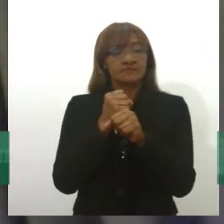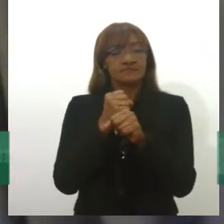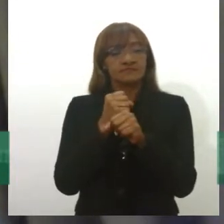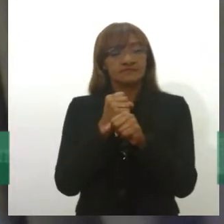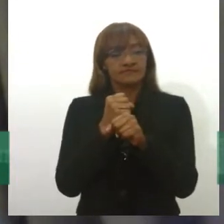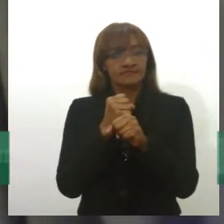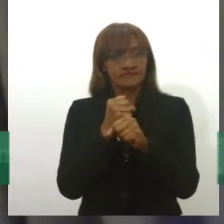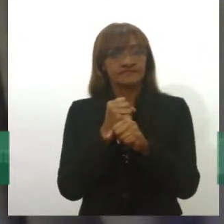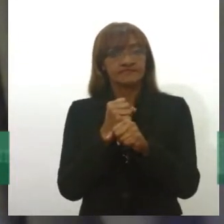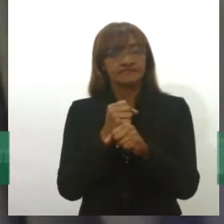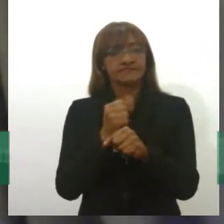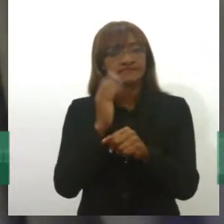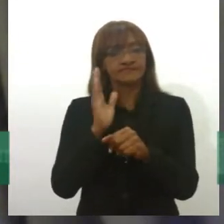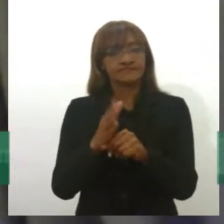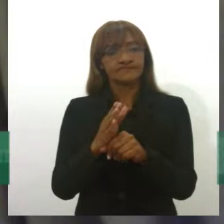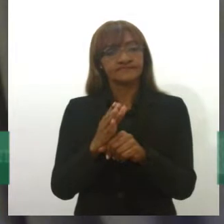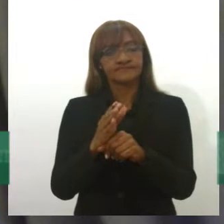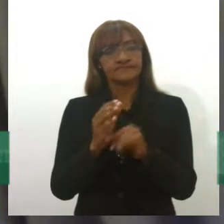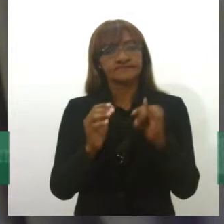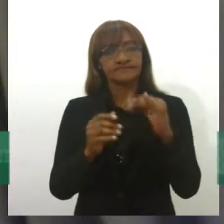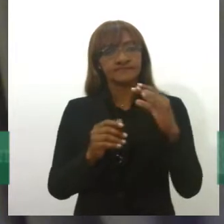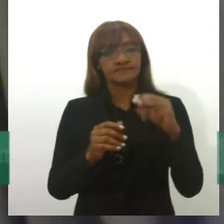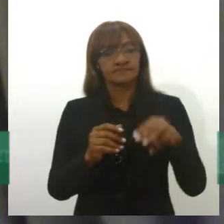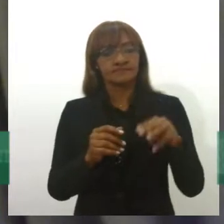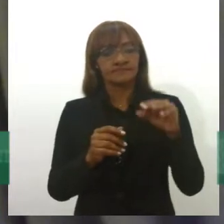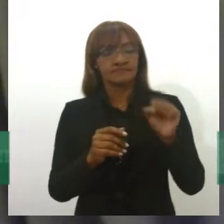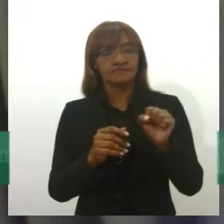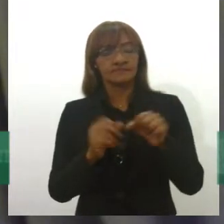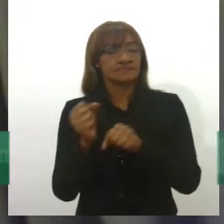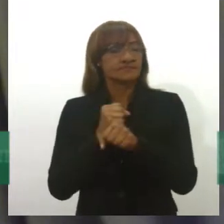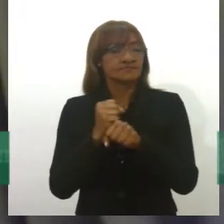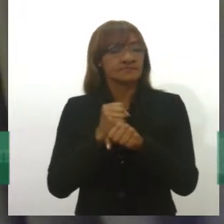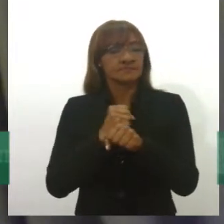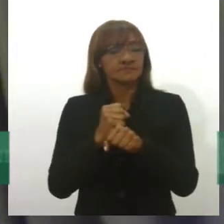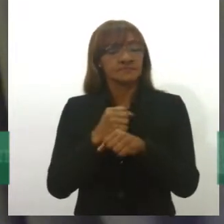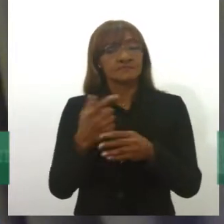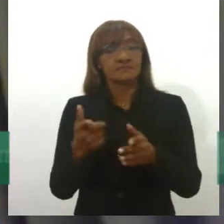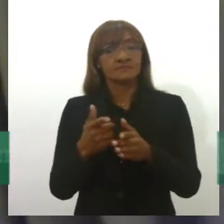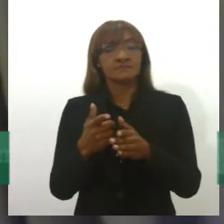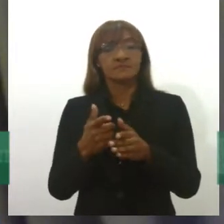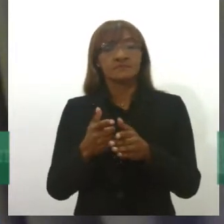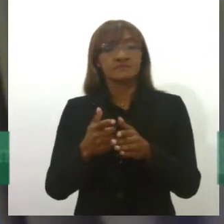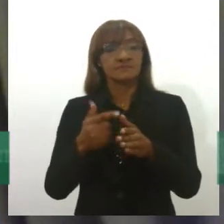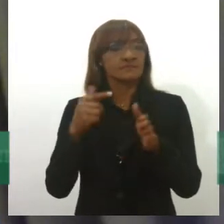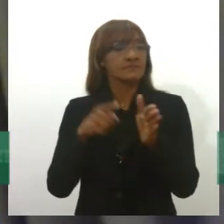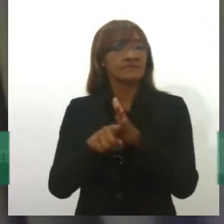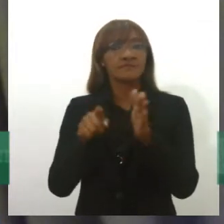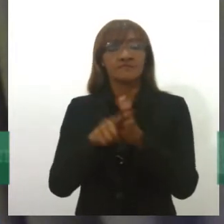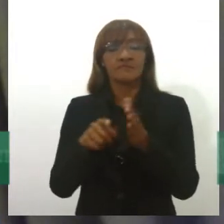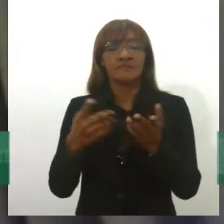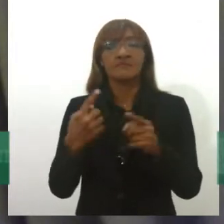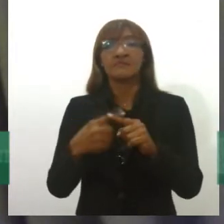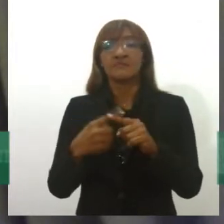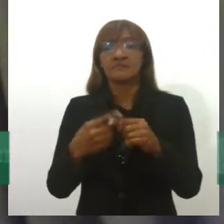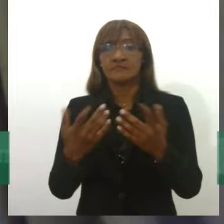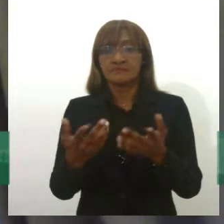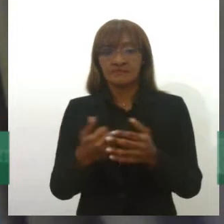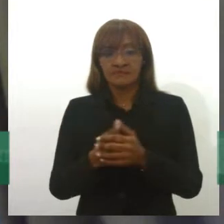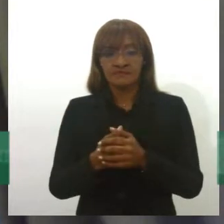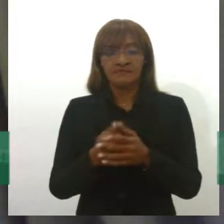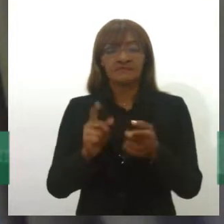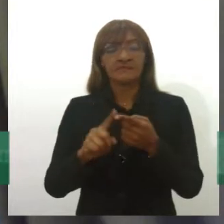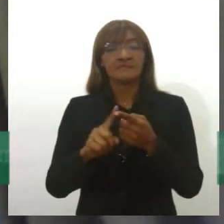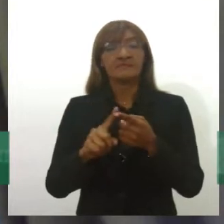de cálculo e aplicação do ICMS, dos PIS/COFINS, há muitos anos é questionada, né? E até a lei complementar veio,